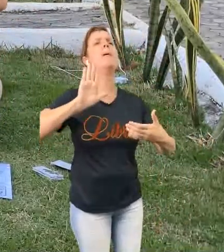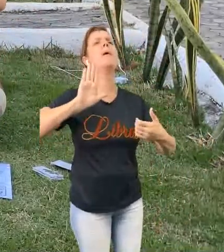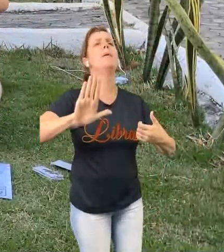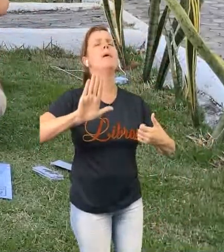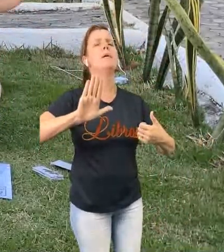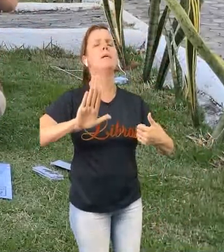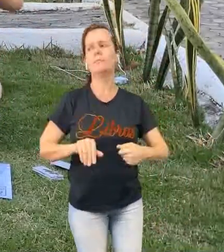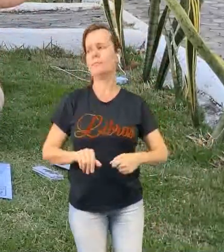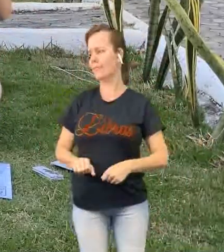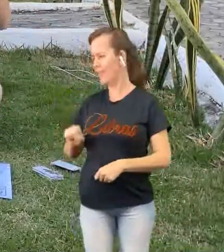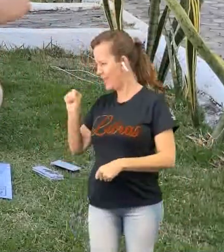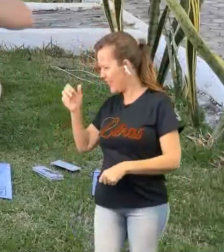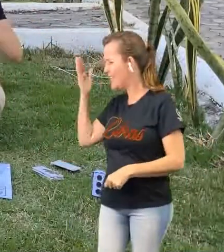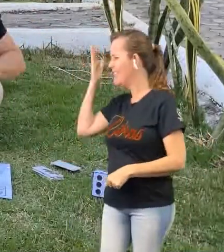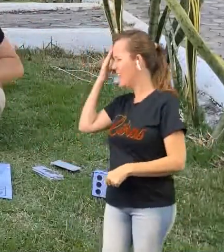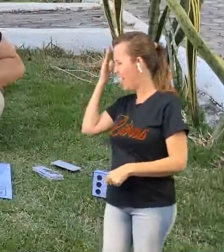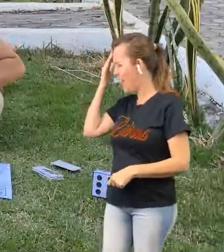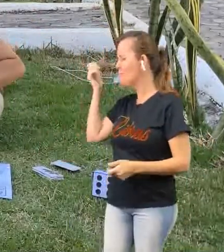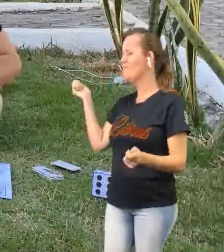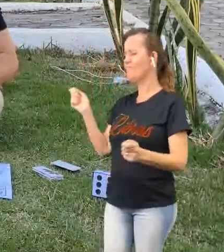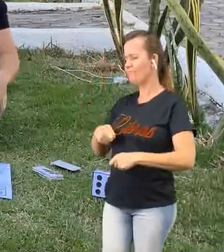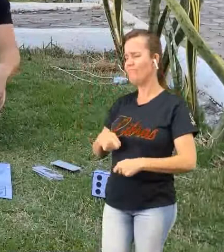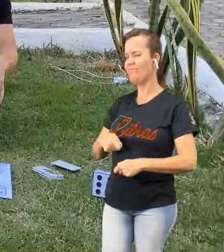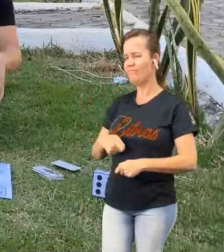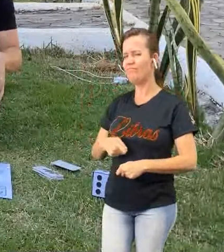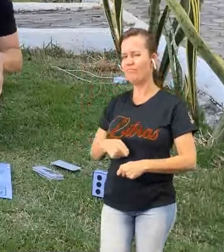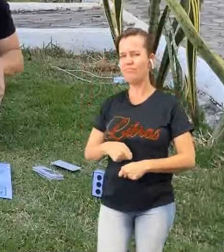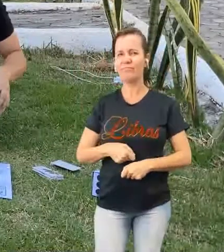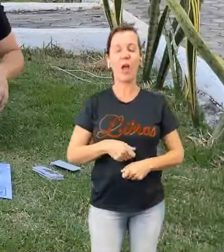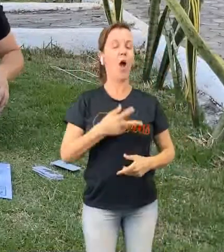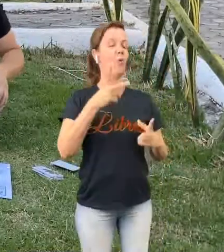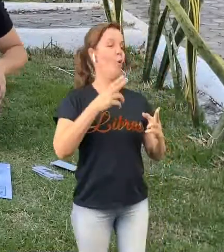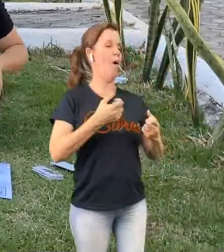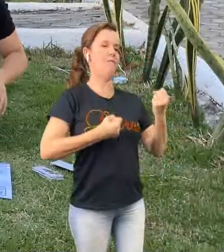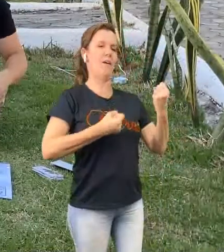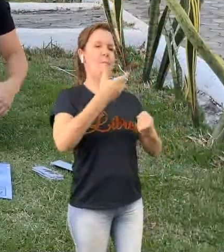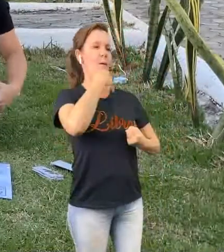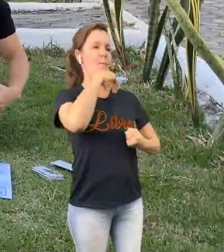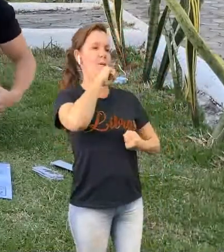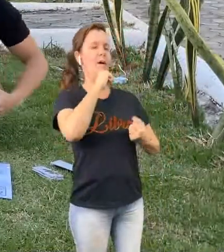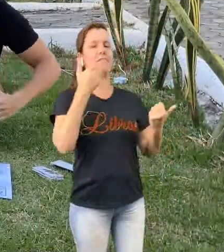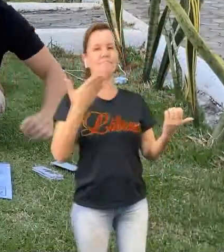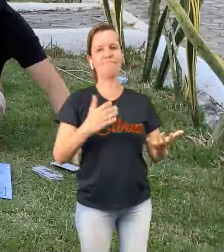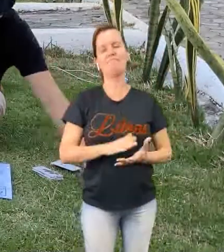Bibi, bibi. Ai, você conseguiu. Olha, você tá o som do carro do meu pai.